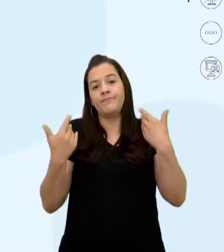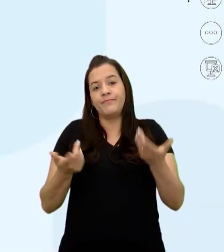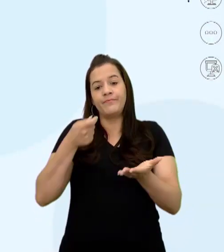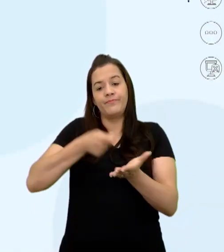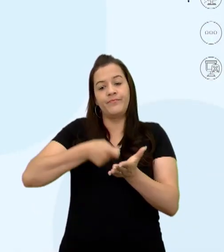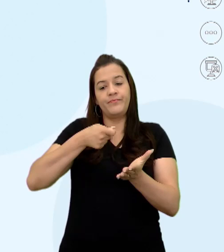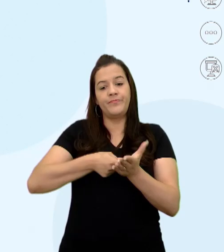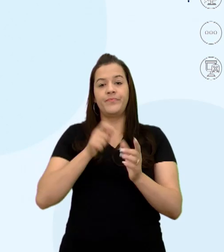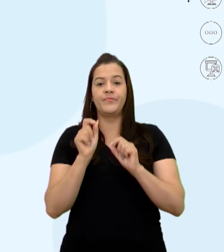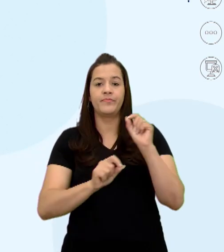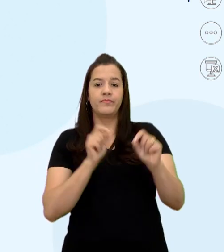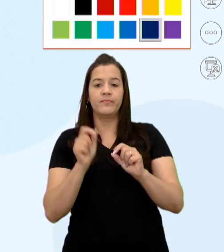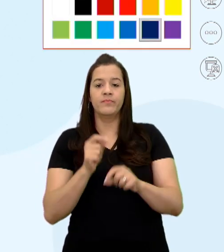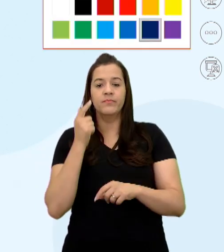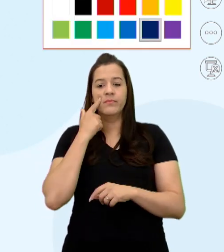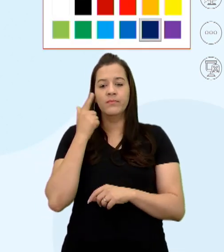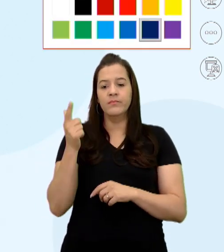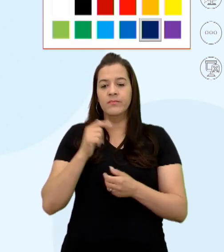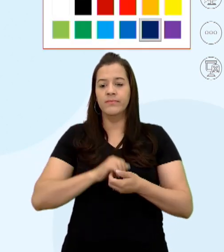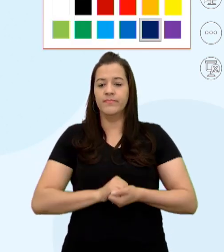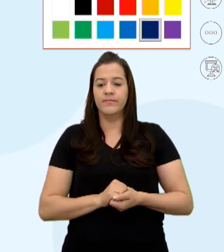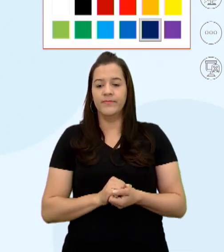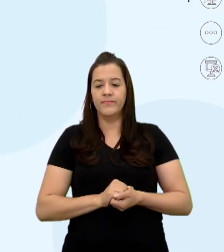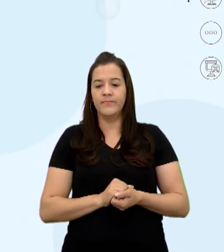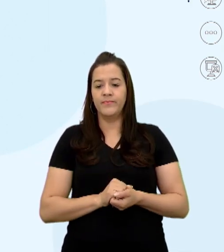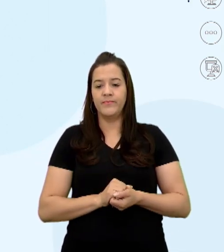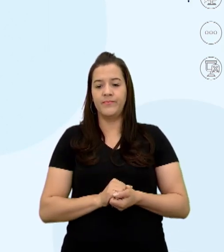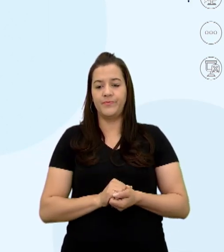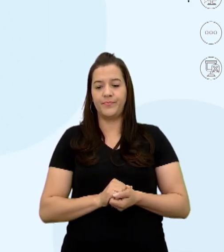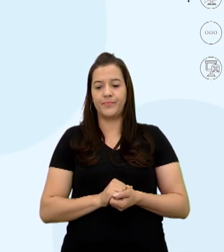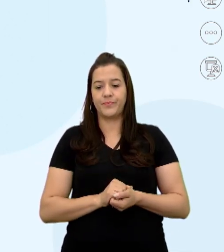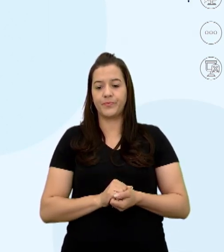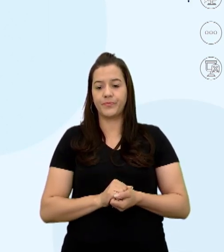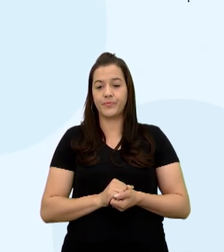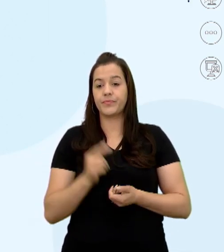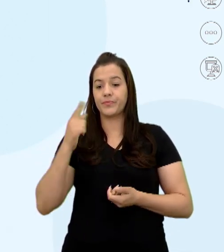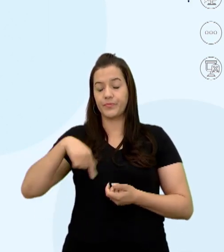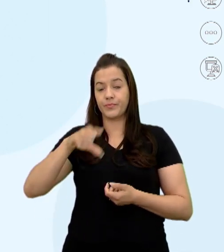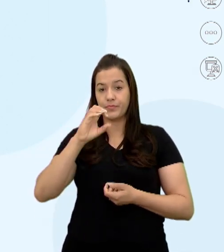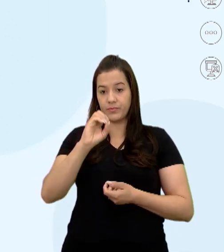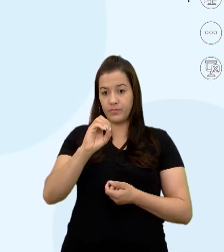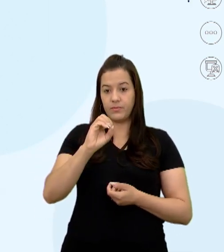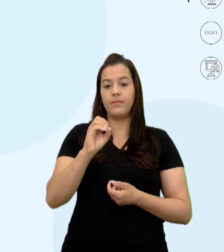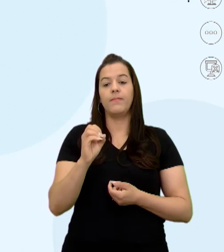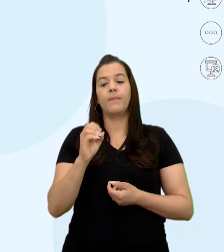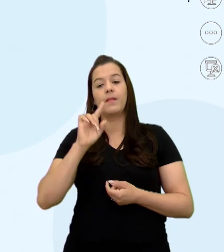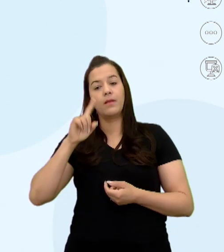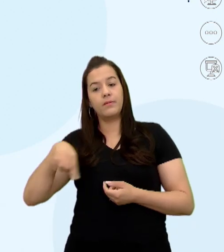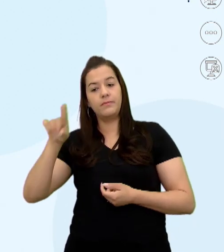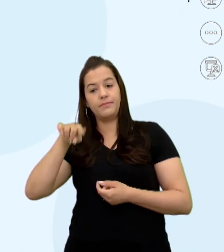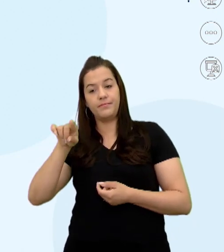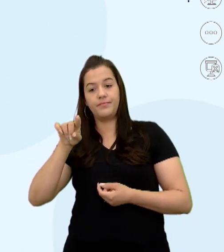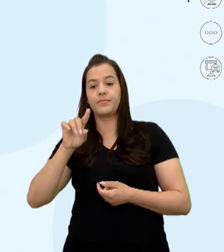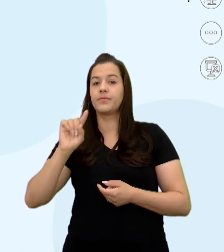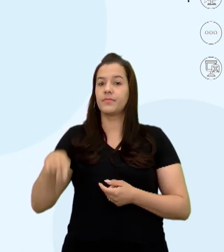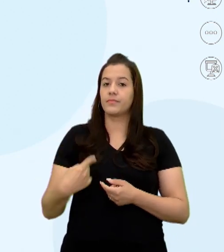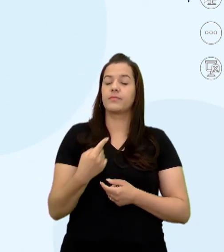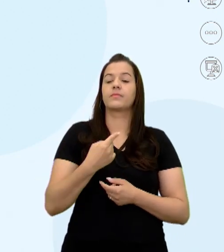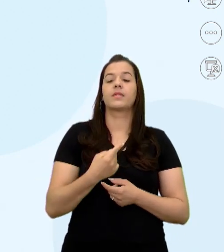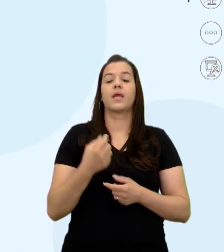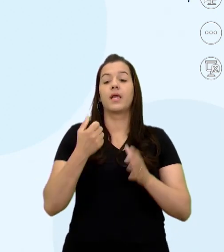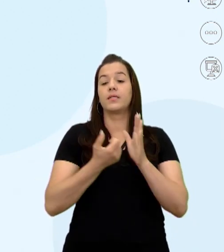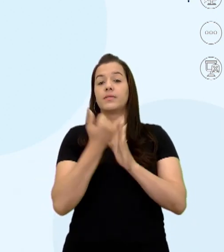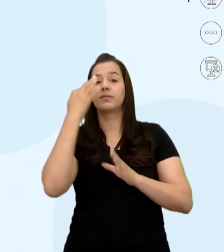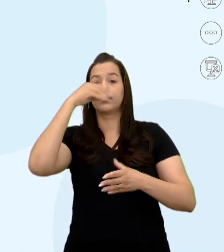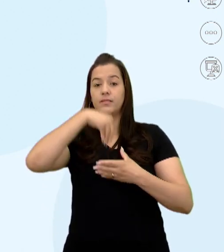obrigado a colocar aqui, cadê minha caneta? Jesus. Vou colocar um zerinho aqui, vou colocar um 0 e o vírgula. Aí